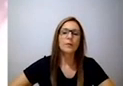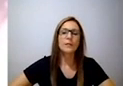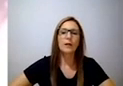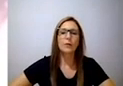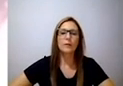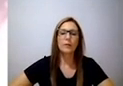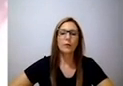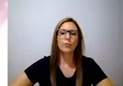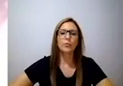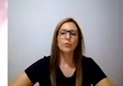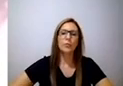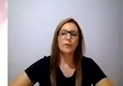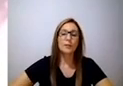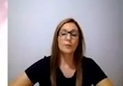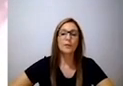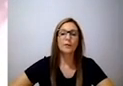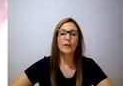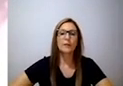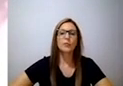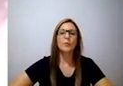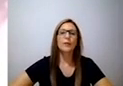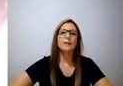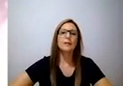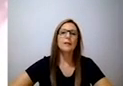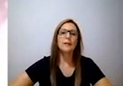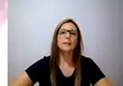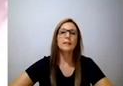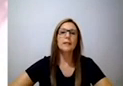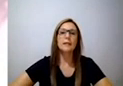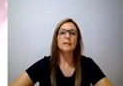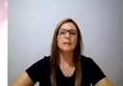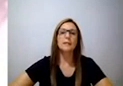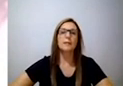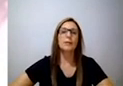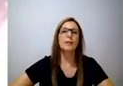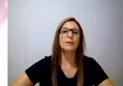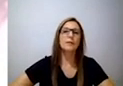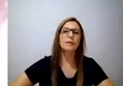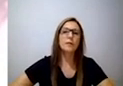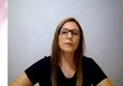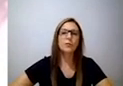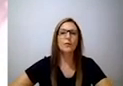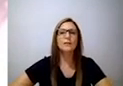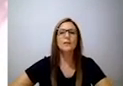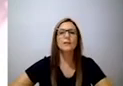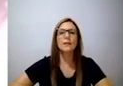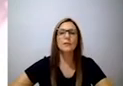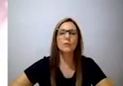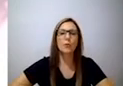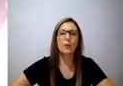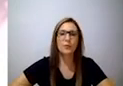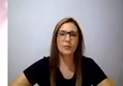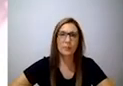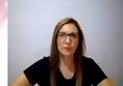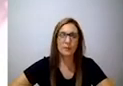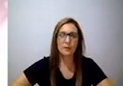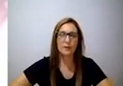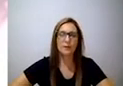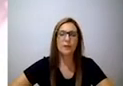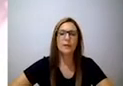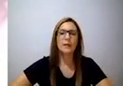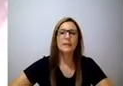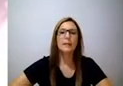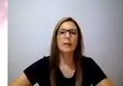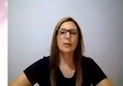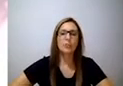Na nossa aula anterior, nós começamos a falar sobre as ISTs, que são as infecções sexualmente